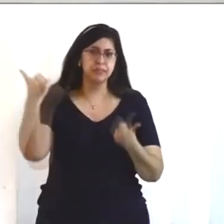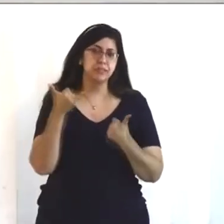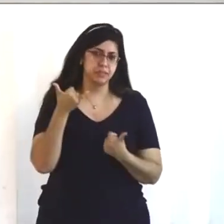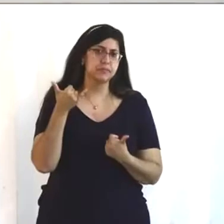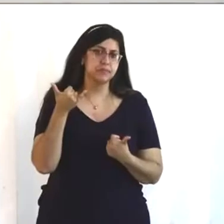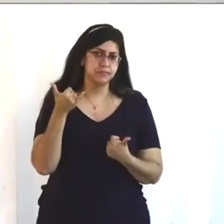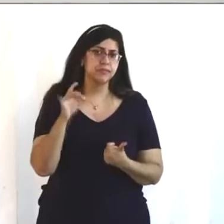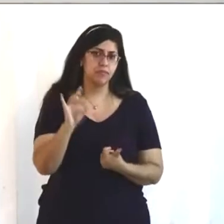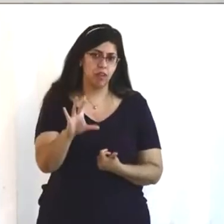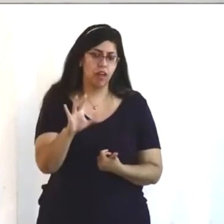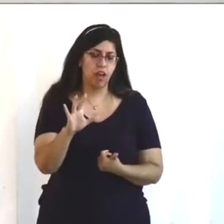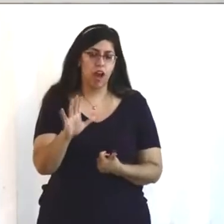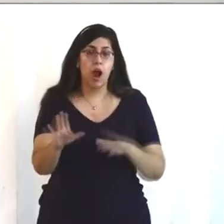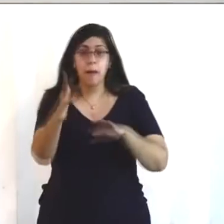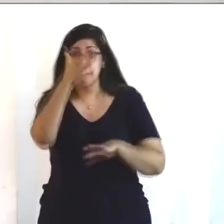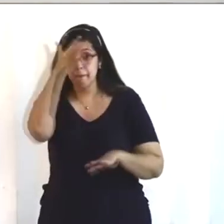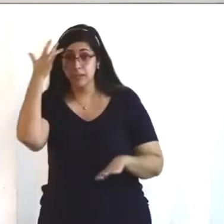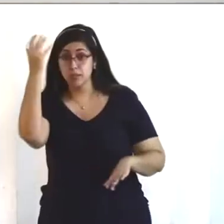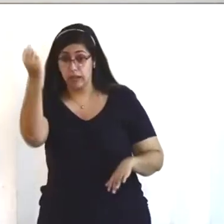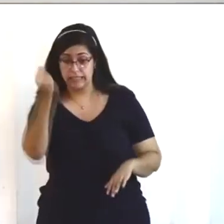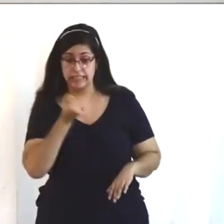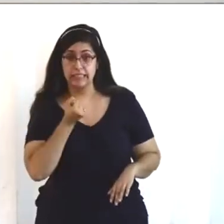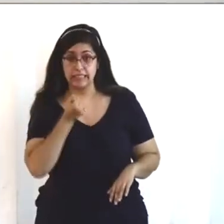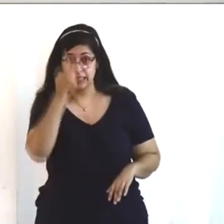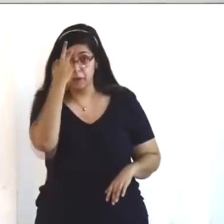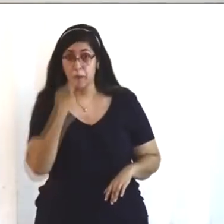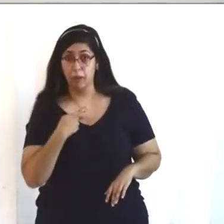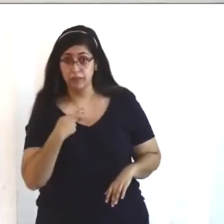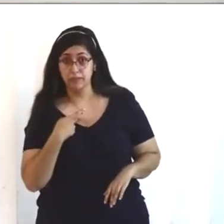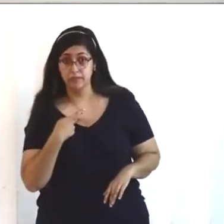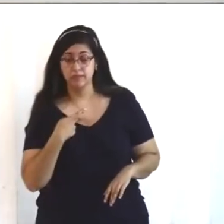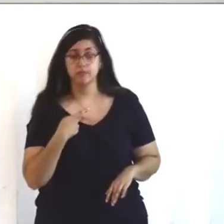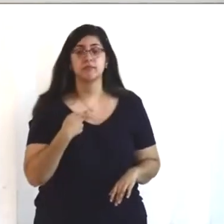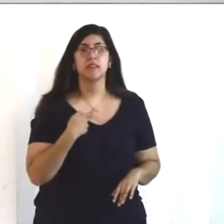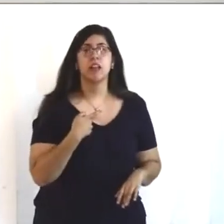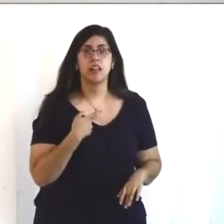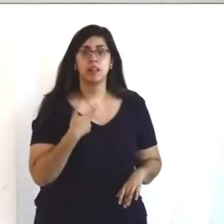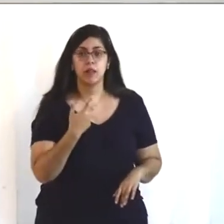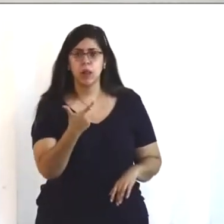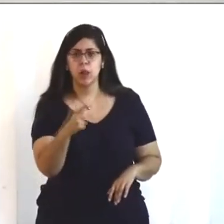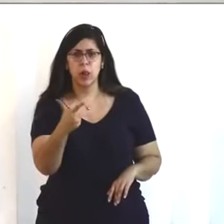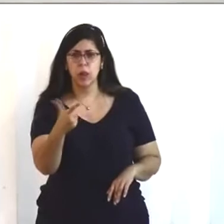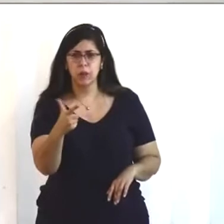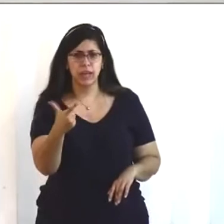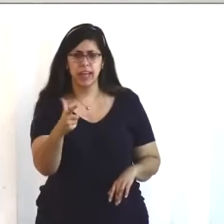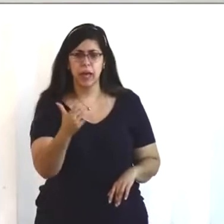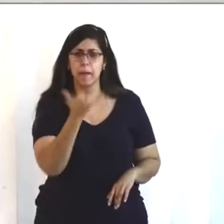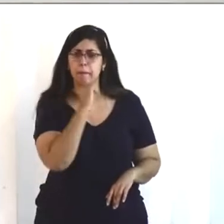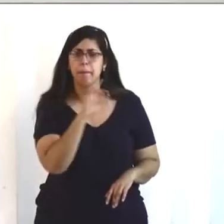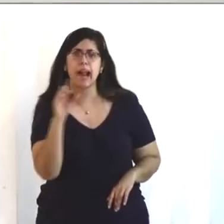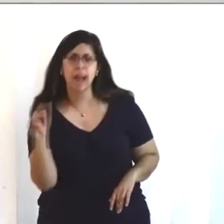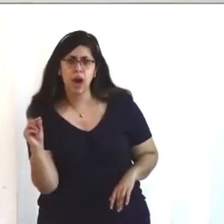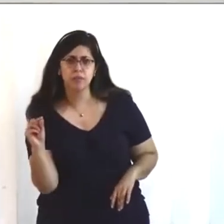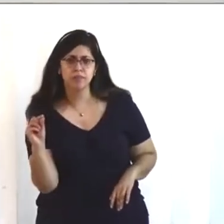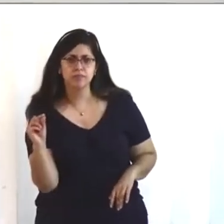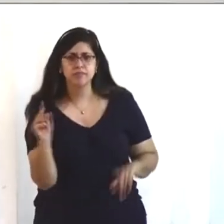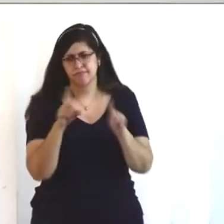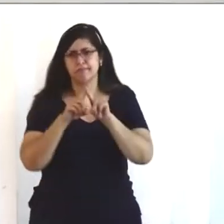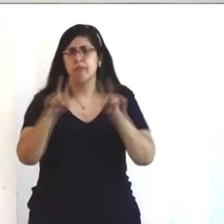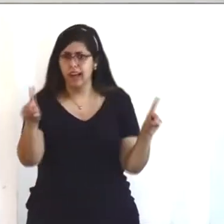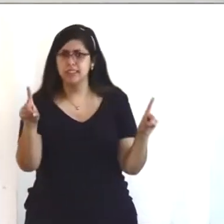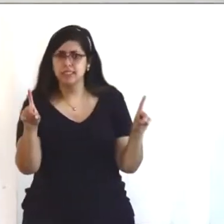ficou corrente que aquele que se suicidasse não teria o perdão de Deus, mas o